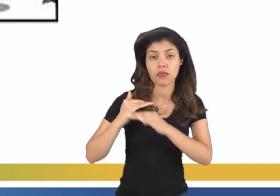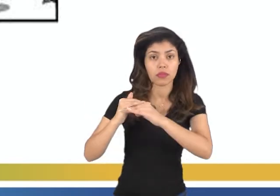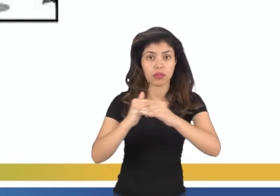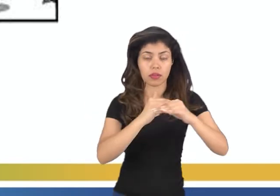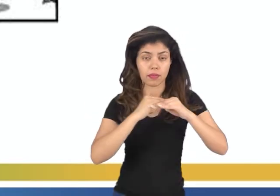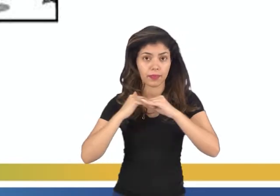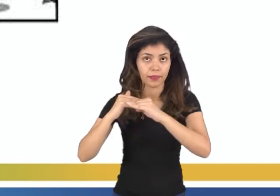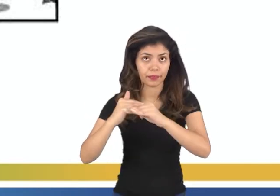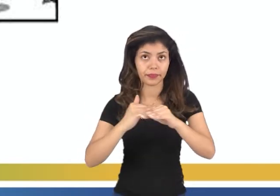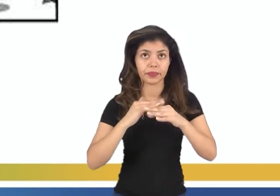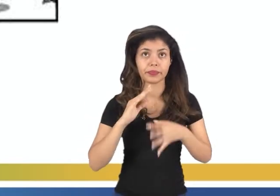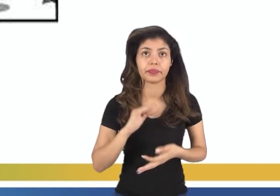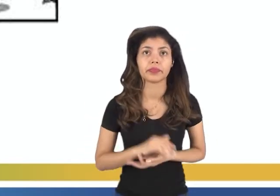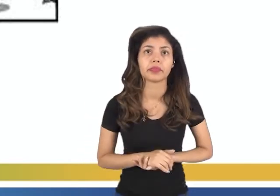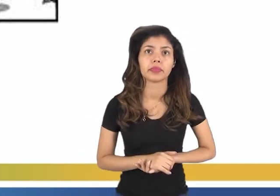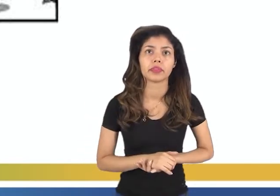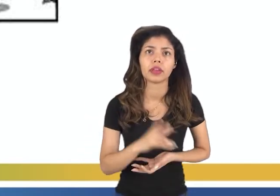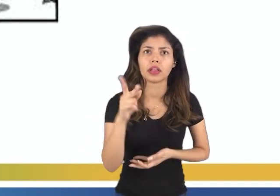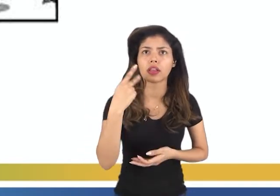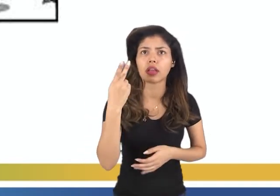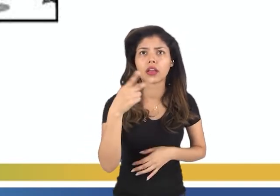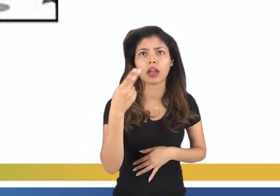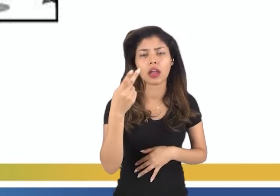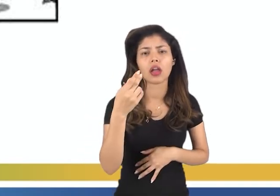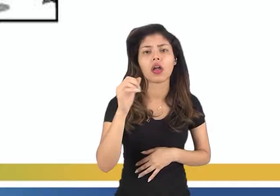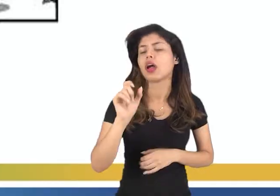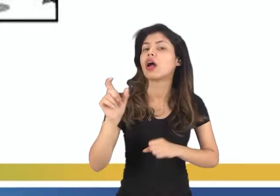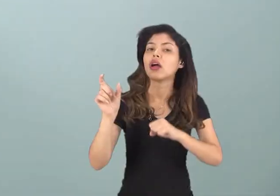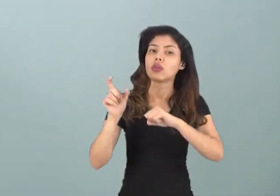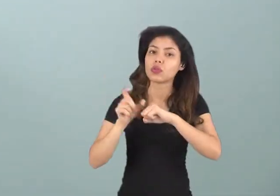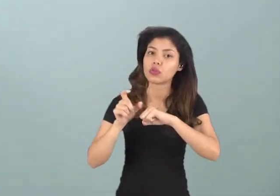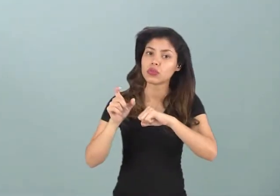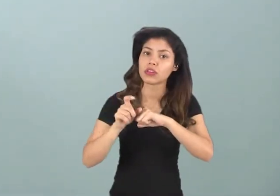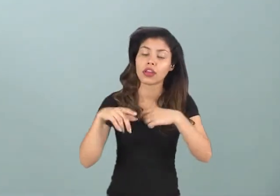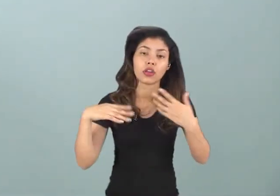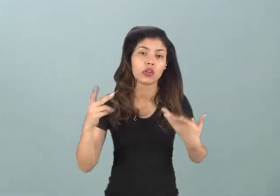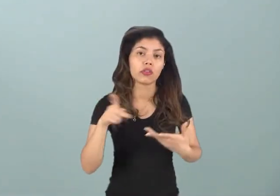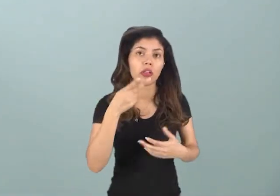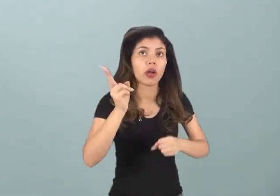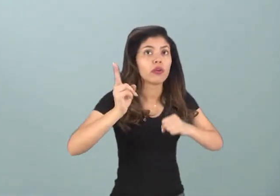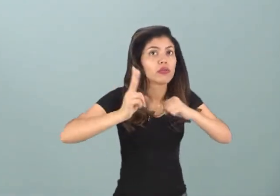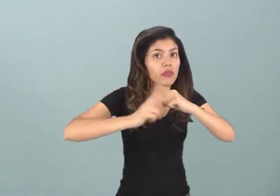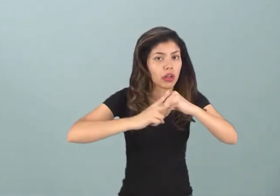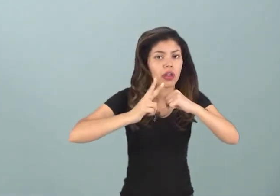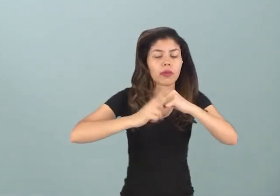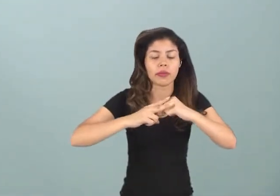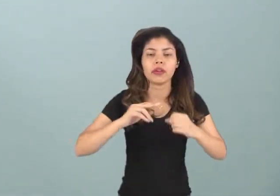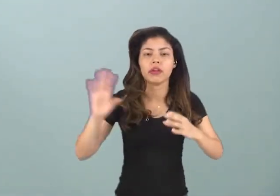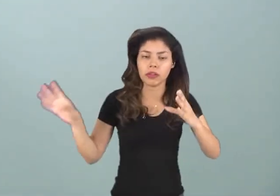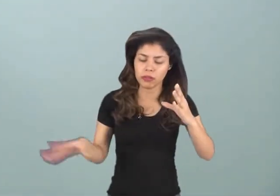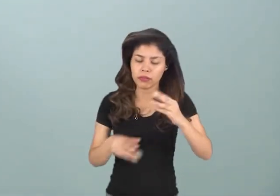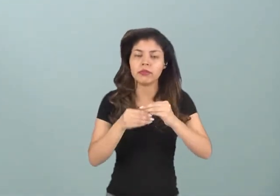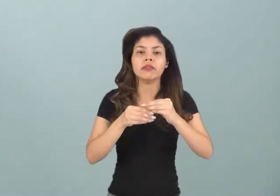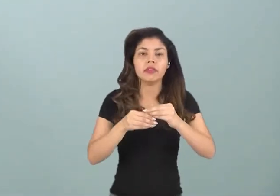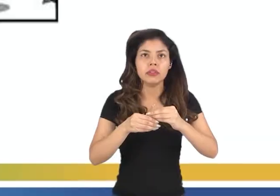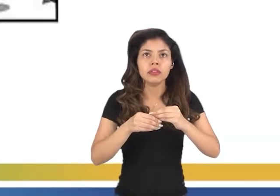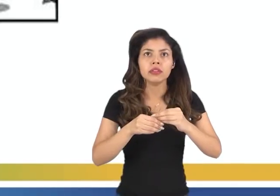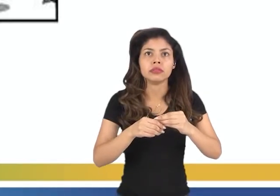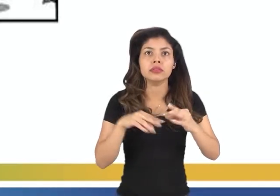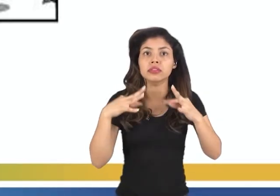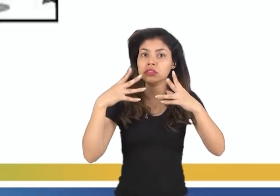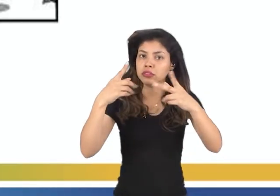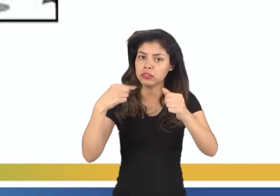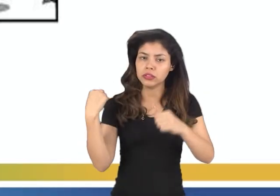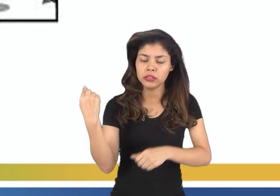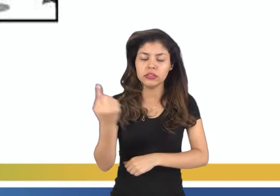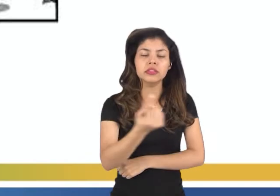iguais. Gente, ele disse, ele é o sujeito, disse é o verbo, né? E a complementação? Que somos